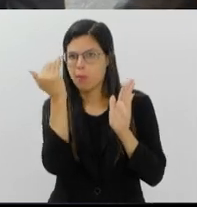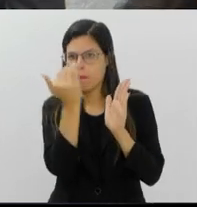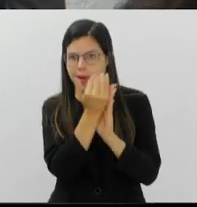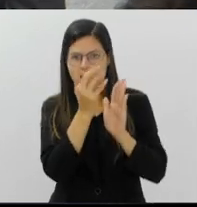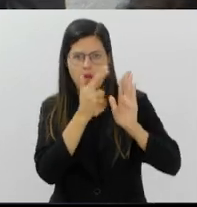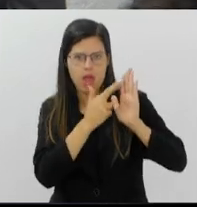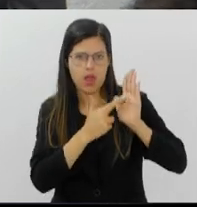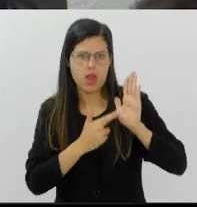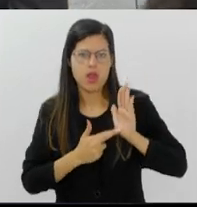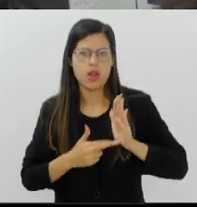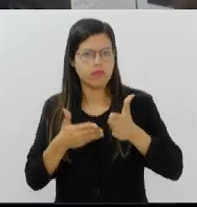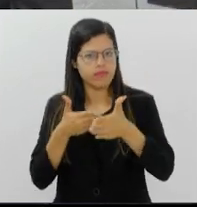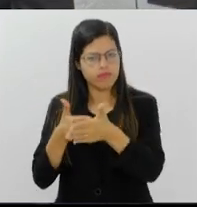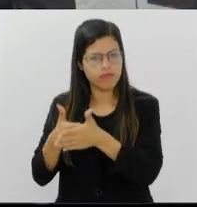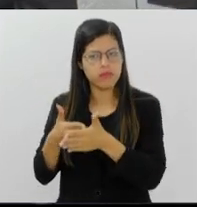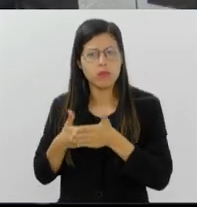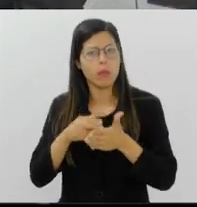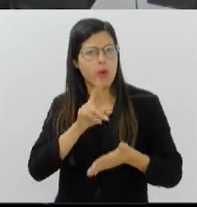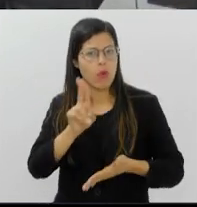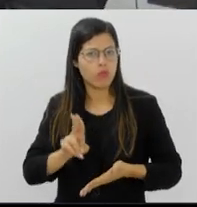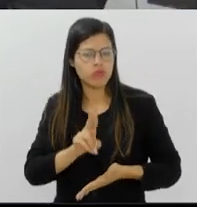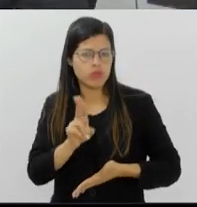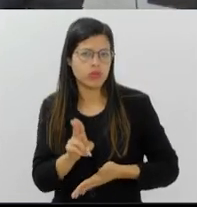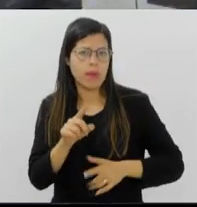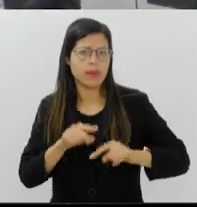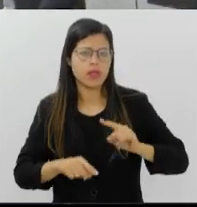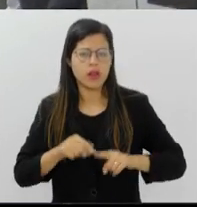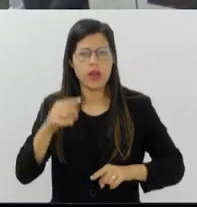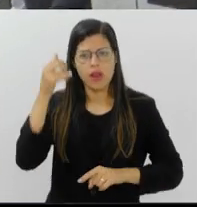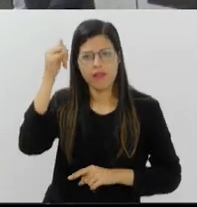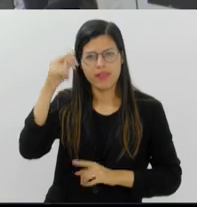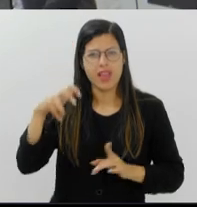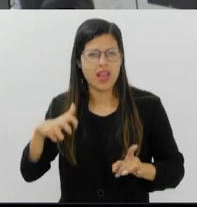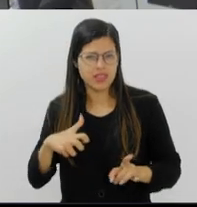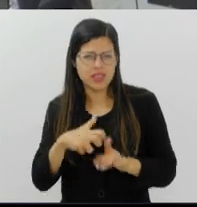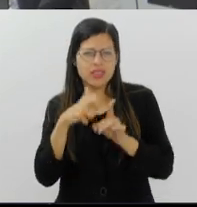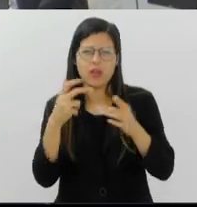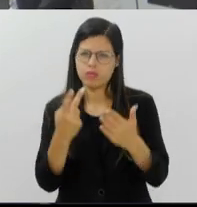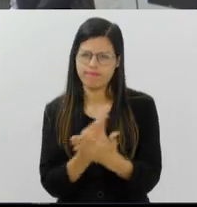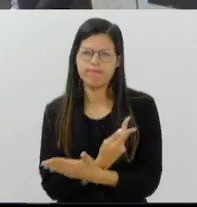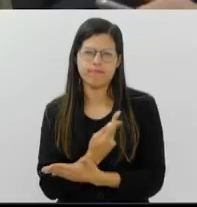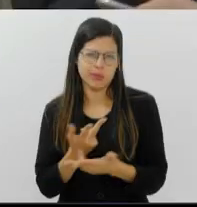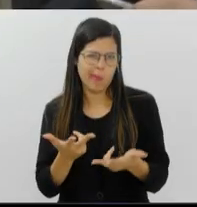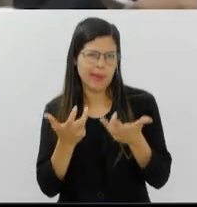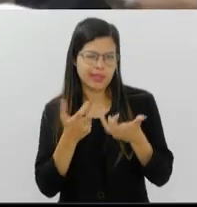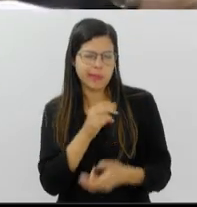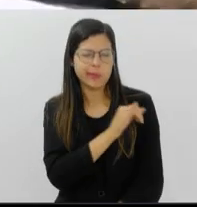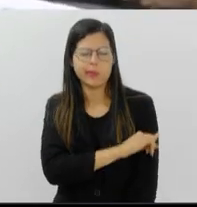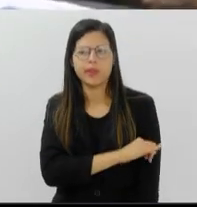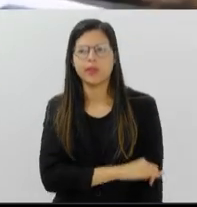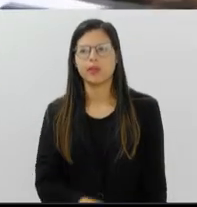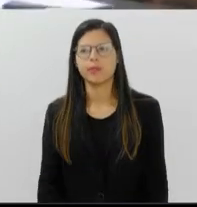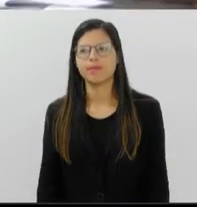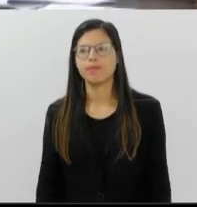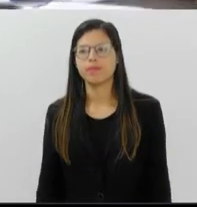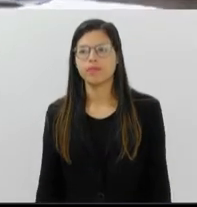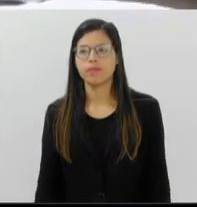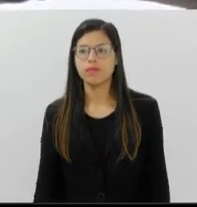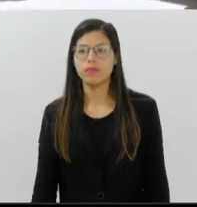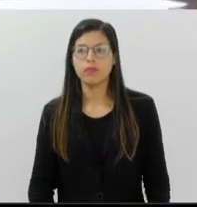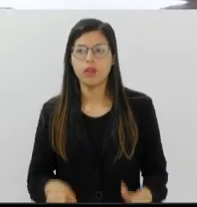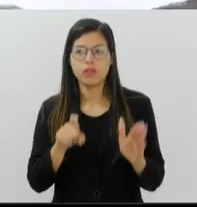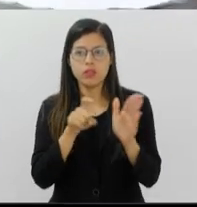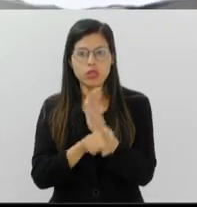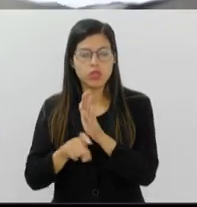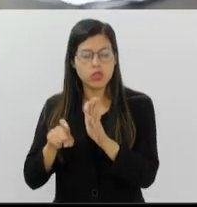para o uso desse tipo de equipamento, evitando acidentes, como tem acontecido, a gente tem visto aqui no Rio de Janeiro. O desconto de contribuição sindical